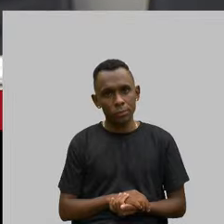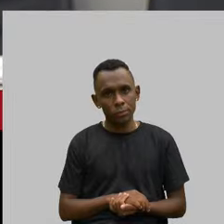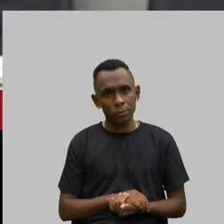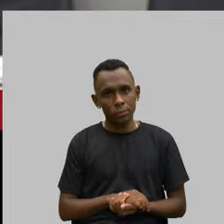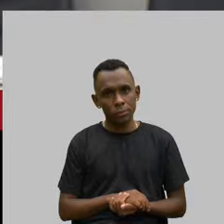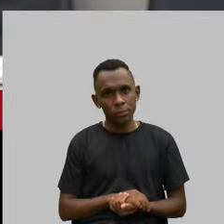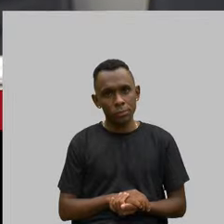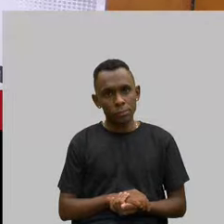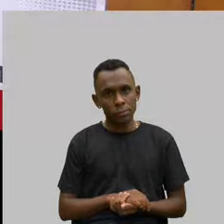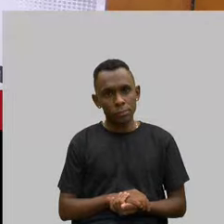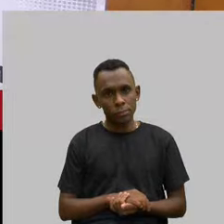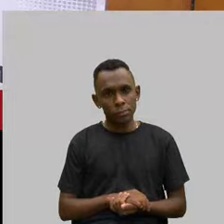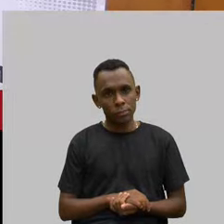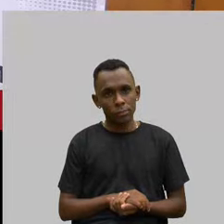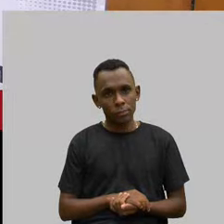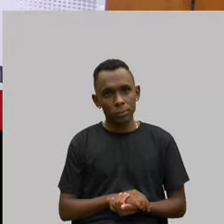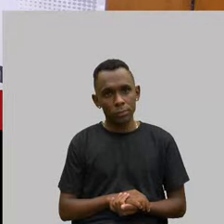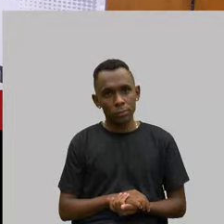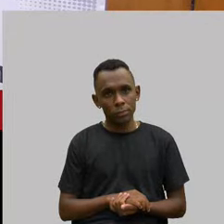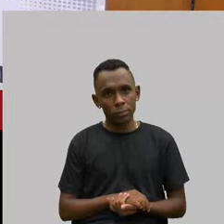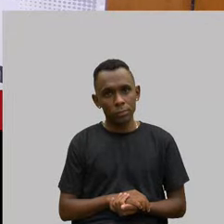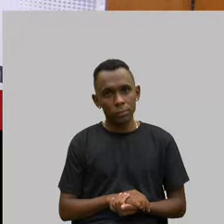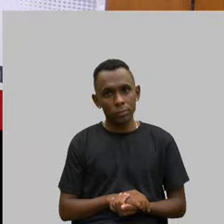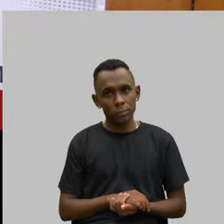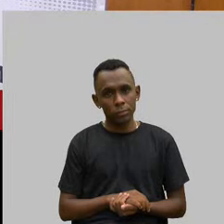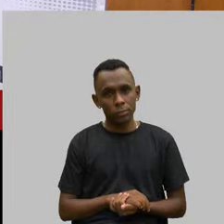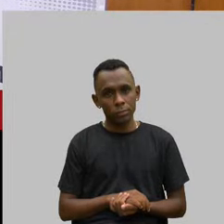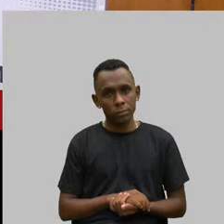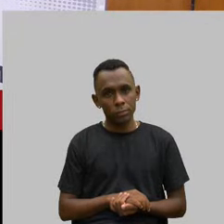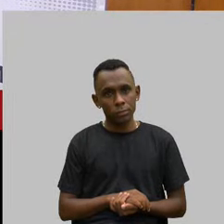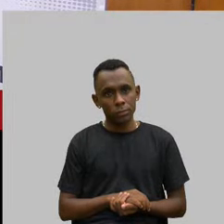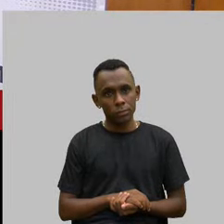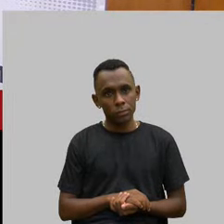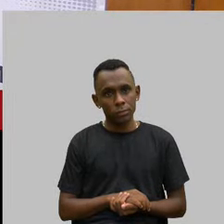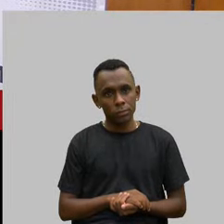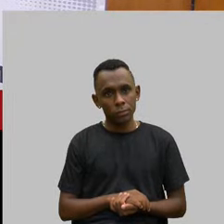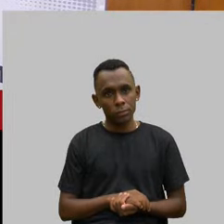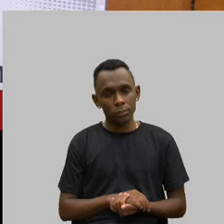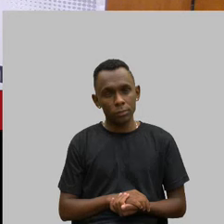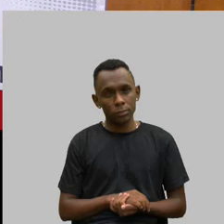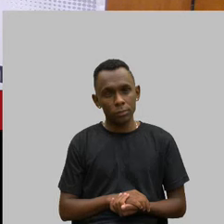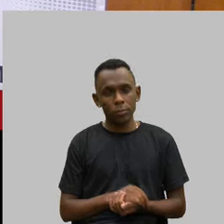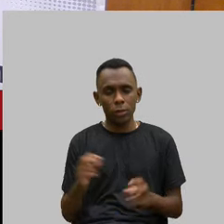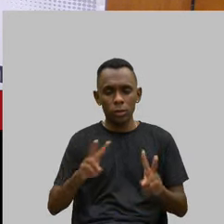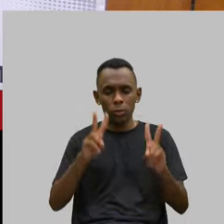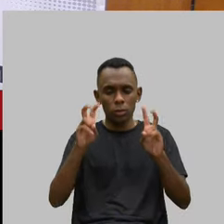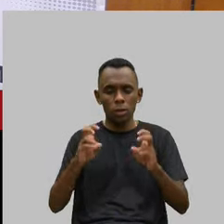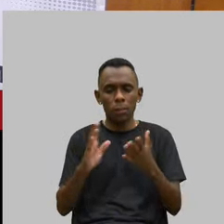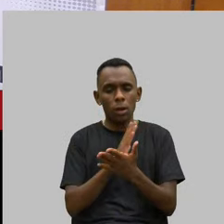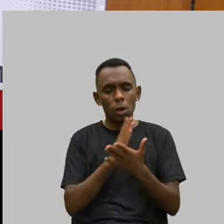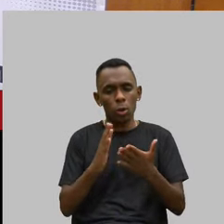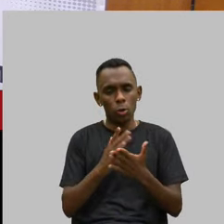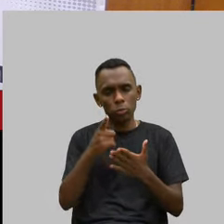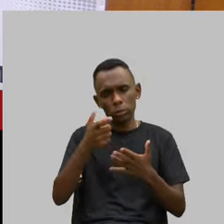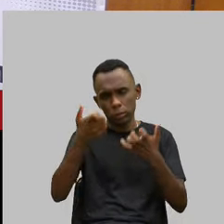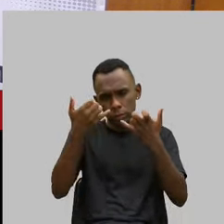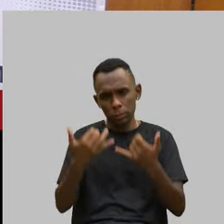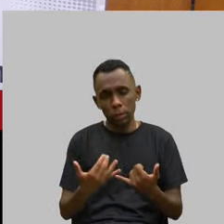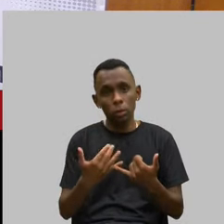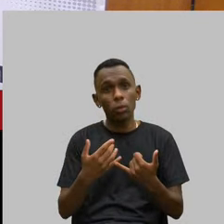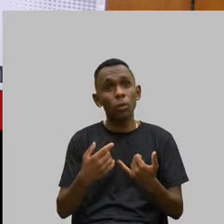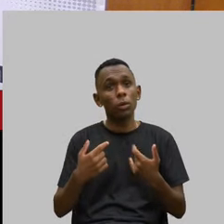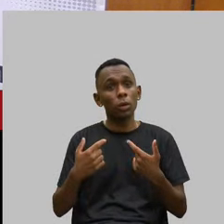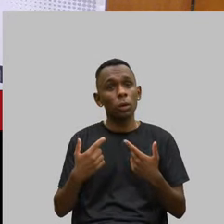obrigado obrigado eh Deputado eh sobre né alguns temas que o senhor trouxe sobre a questão da